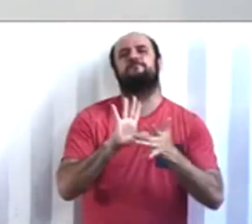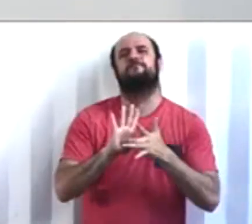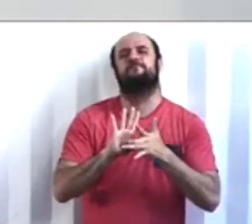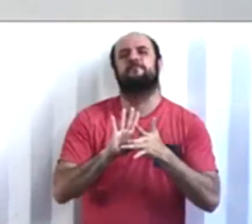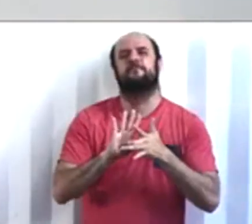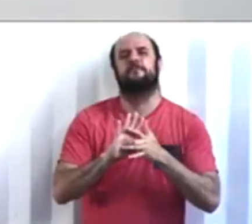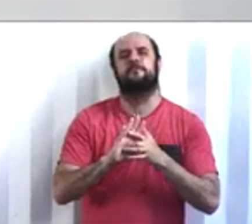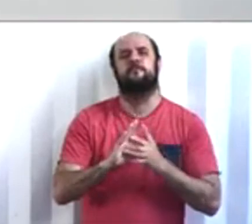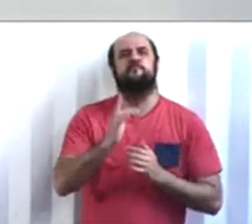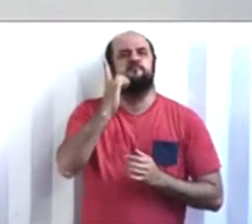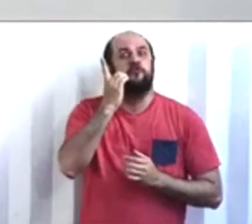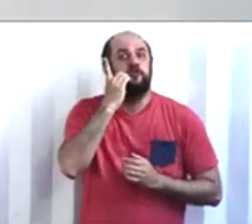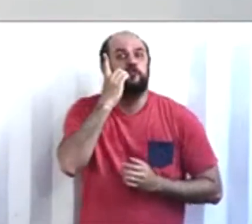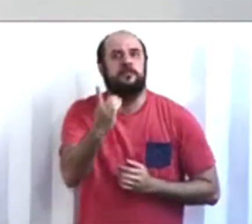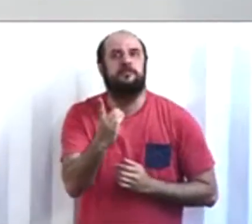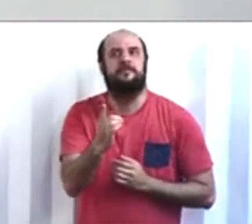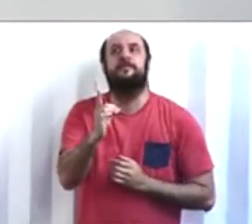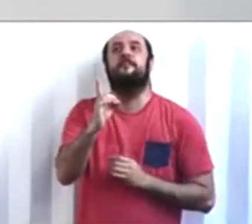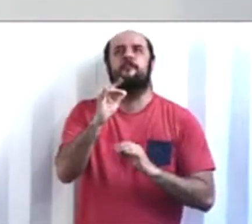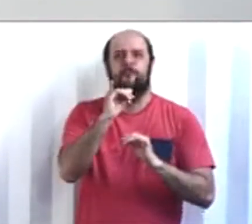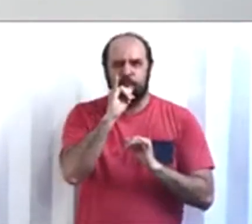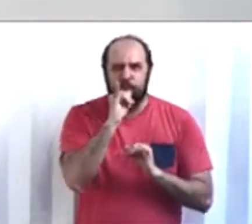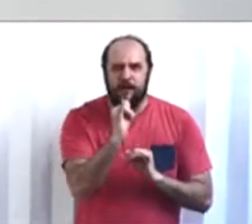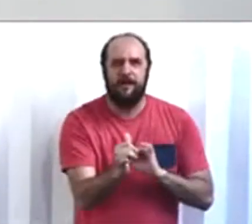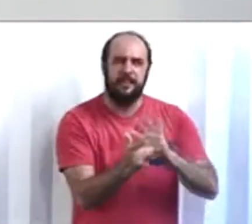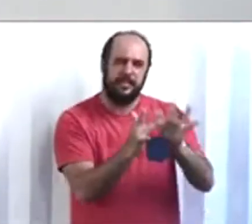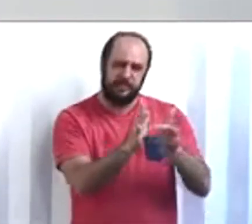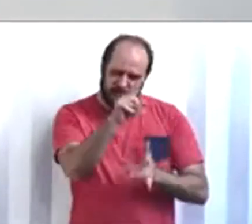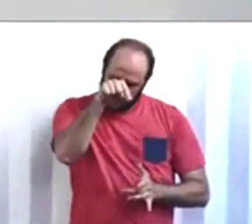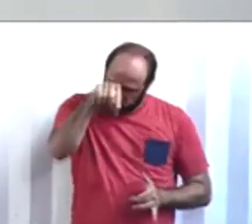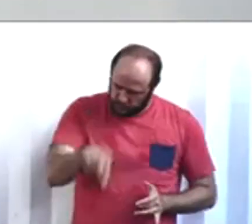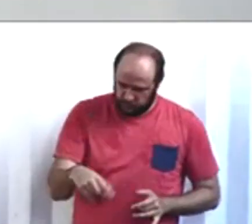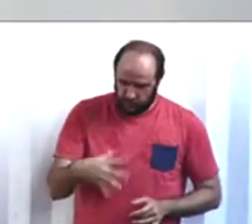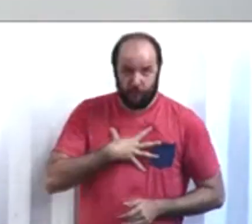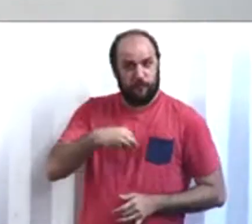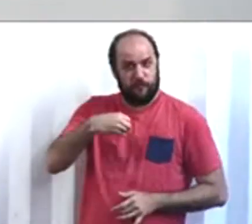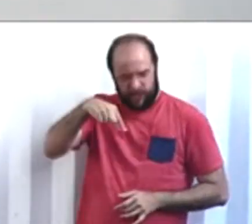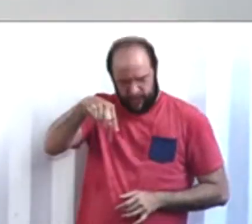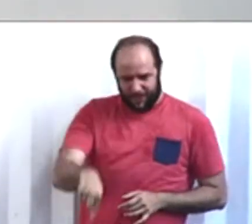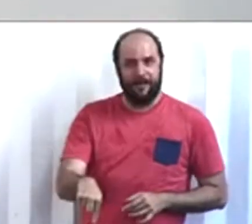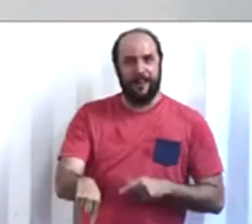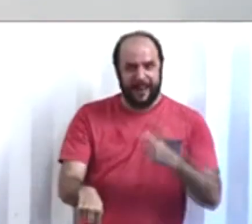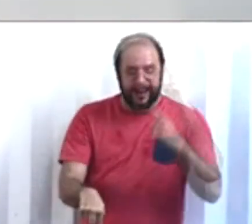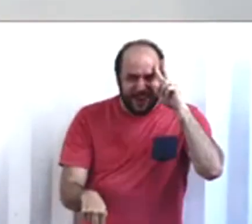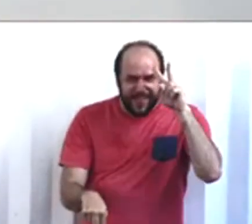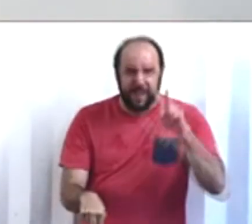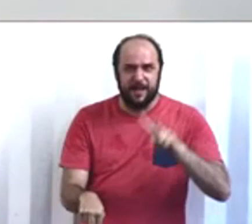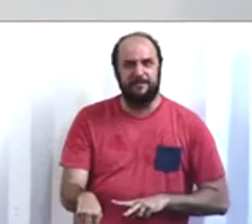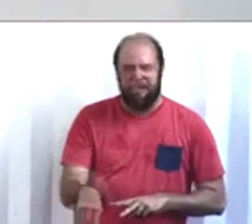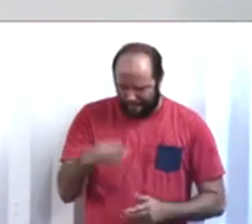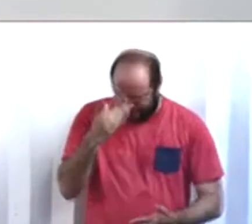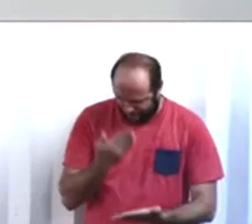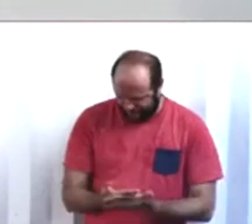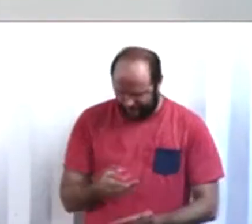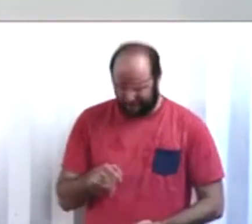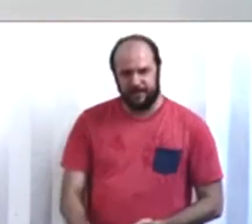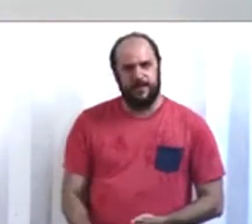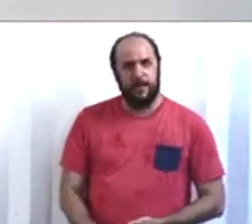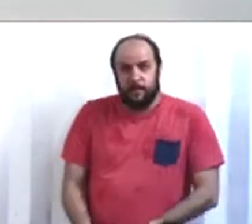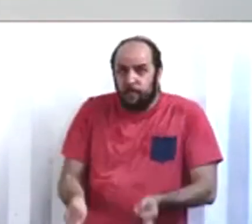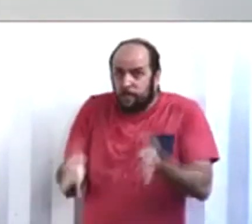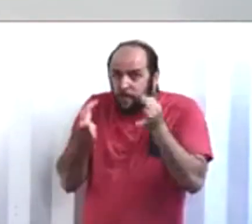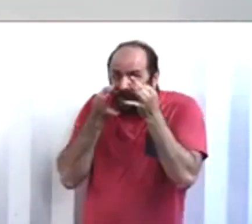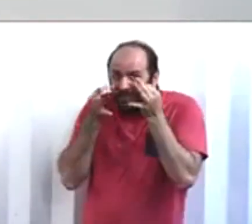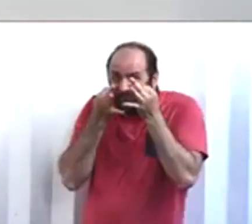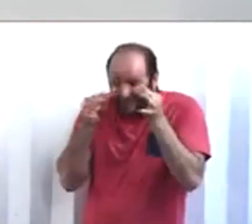Um dia Deus disse que Jesus era essa pregação, este é o meu Filho amado, nele eu confio. Ouçam a Ele